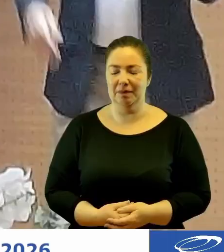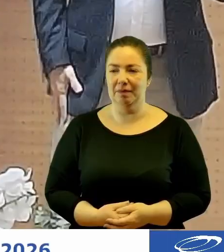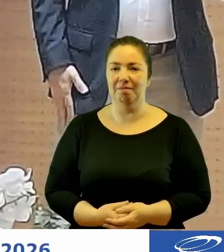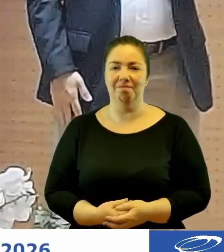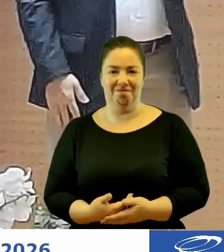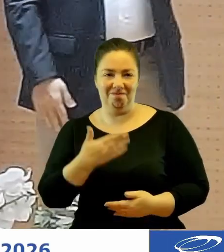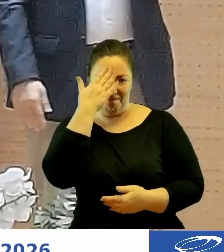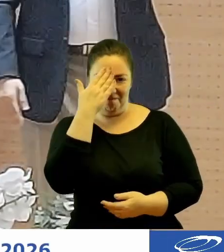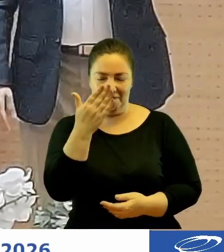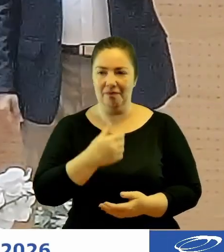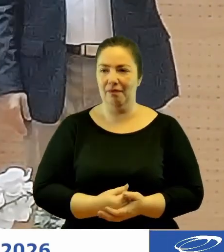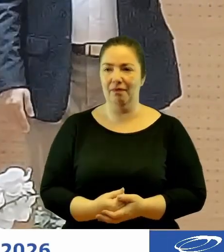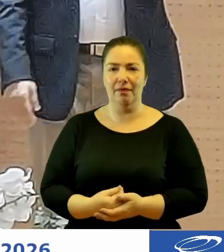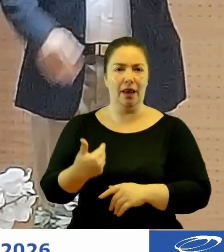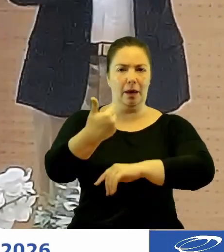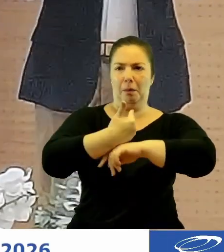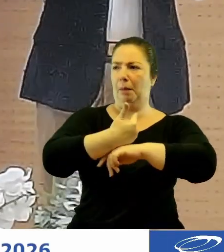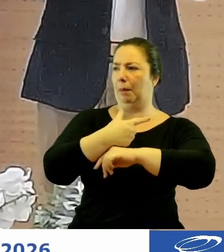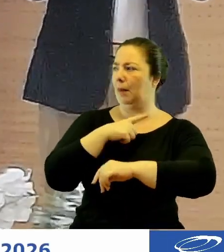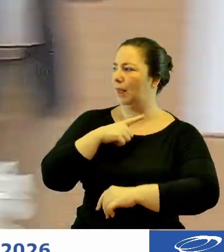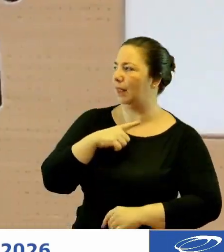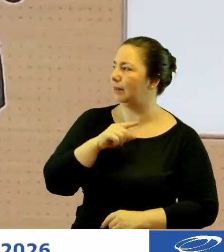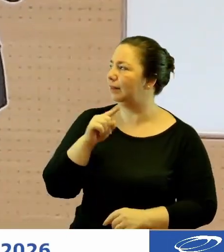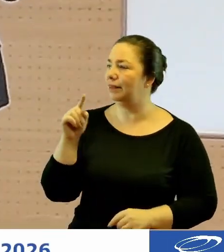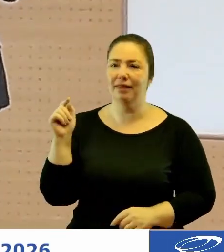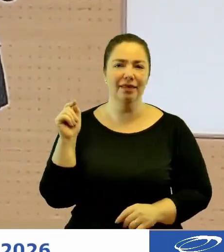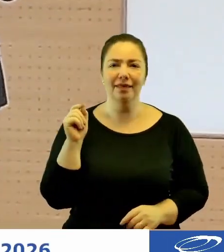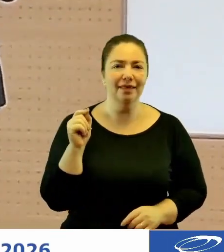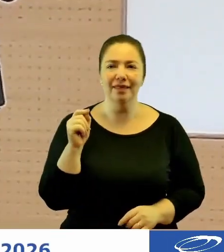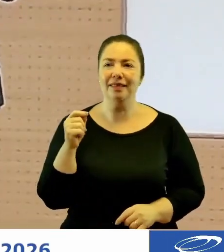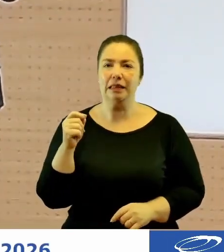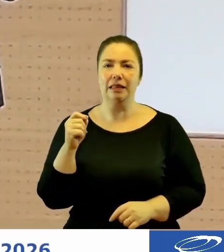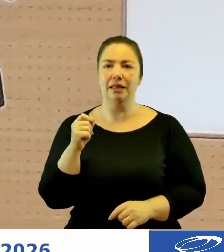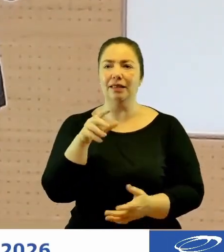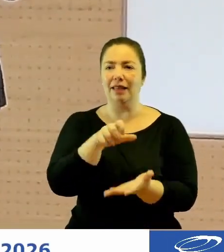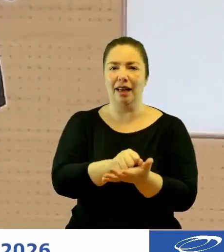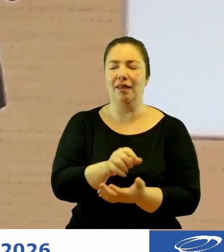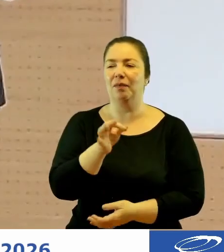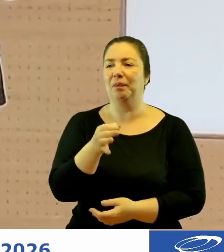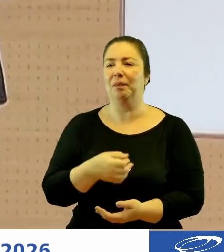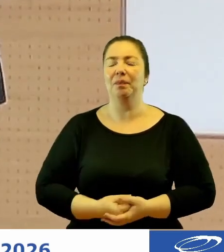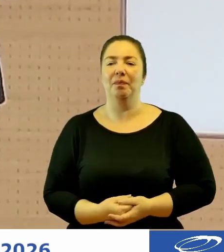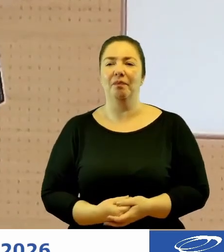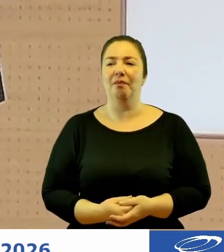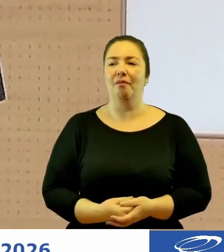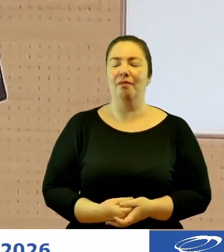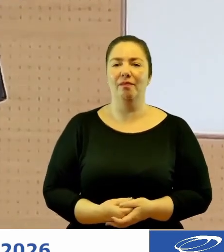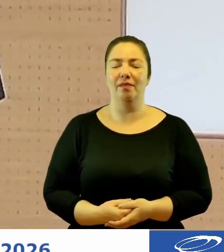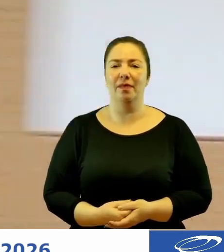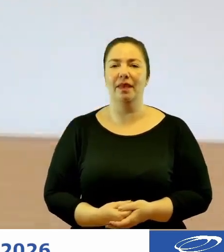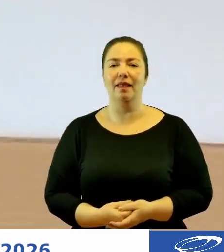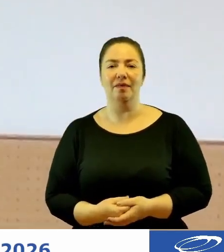Obrigado. Tem câmera? Tem câmera, está sendo gravado? Então. Bom